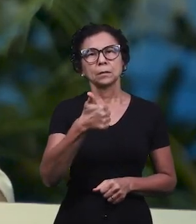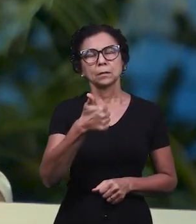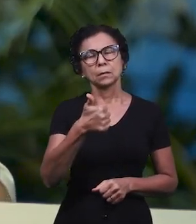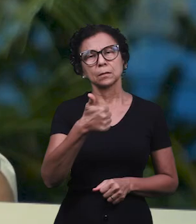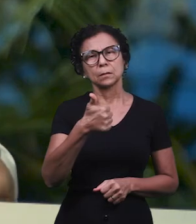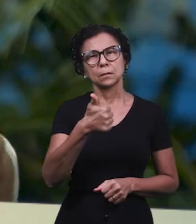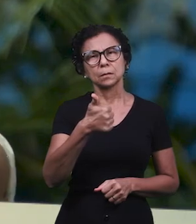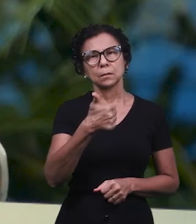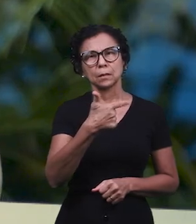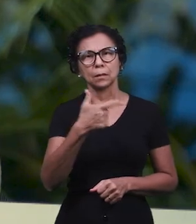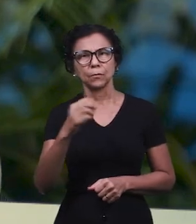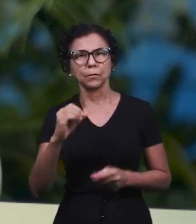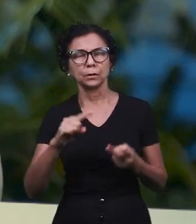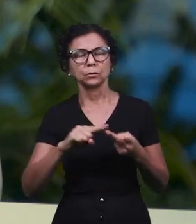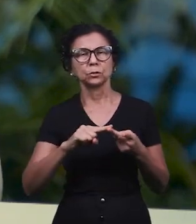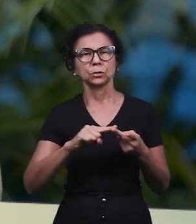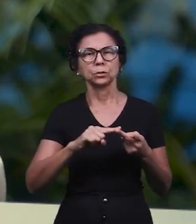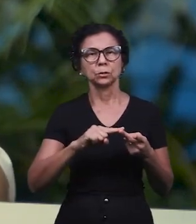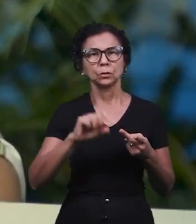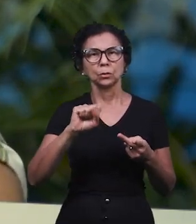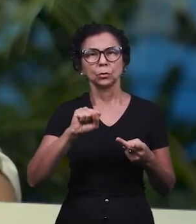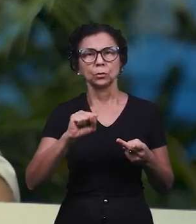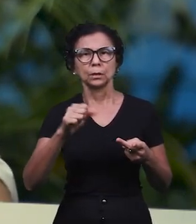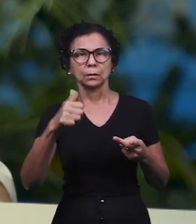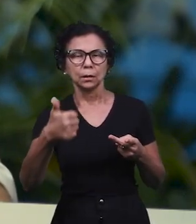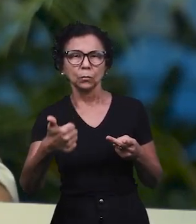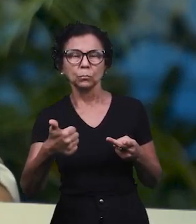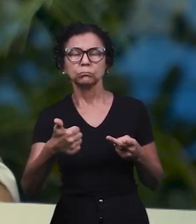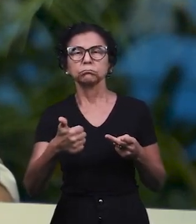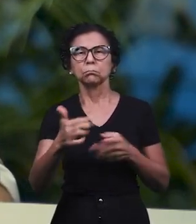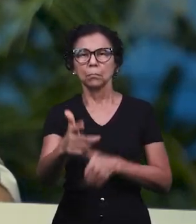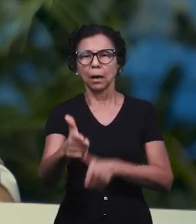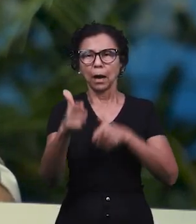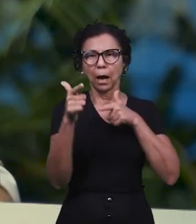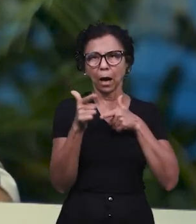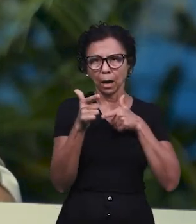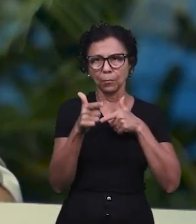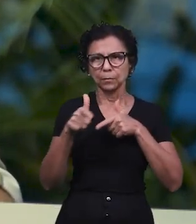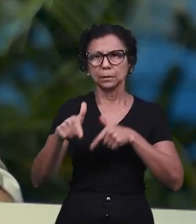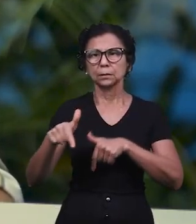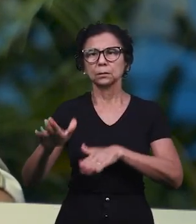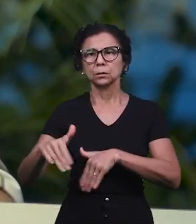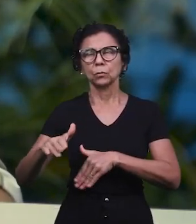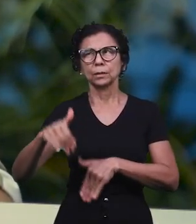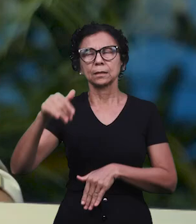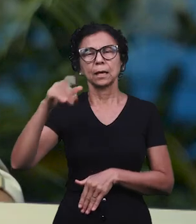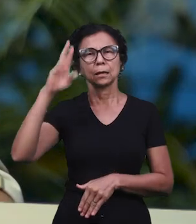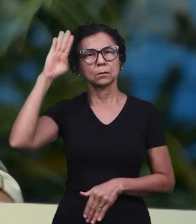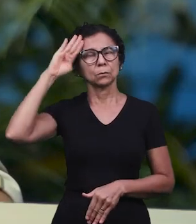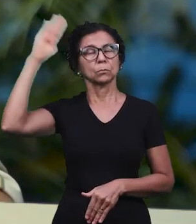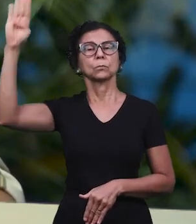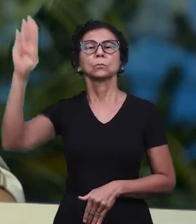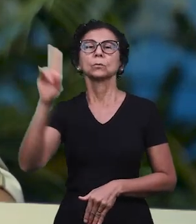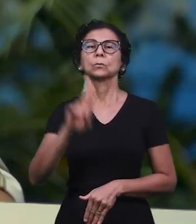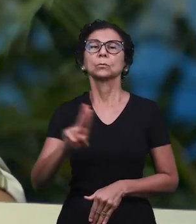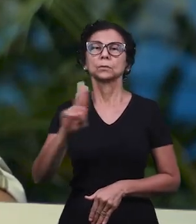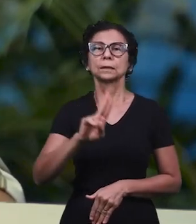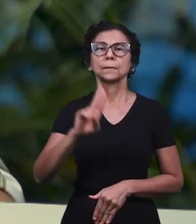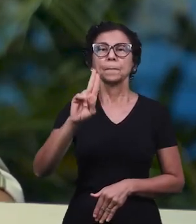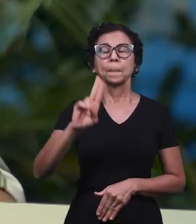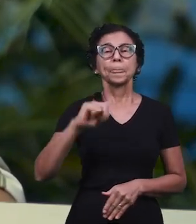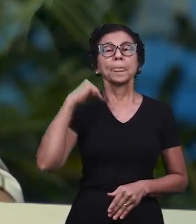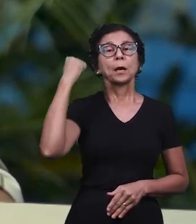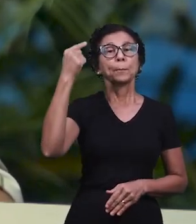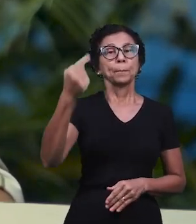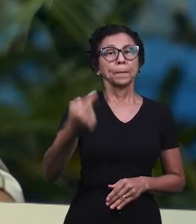que são extensamente utilizados pelo Exército. E logo após a minha saída para a diretoria de fabricação, o Arsenal